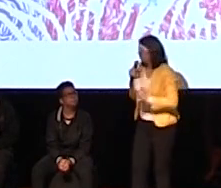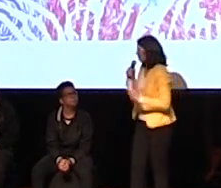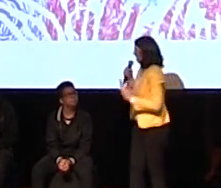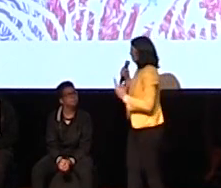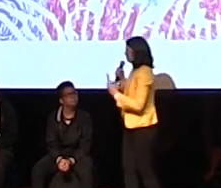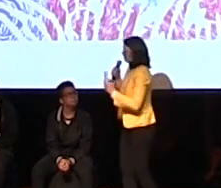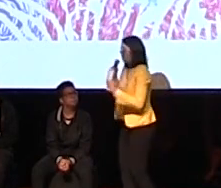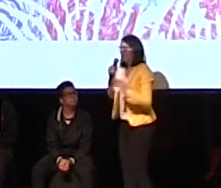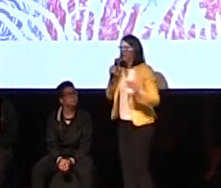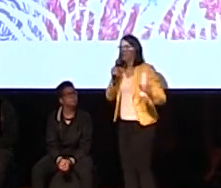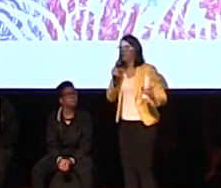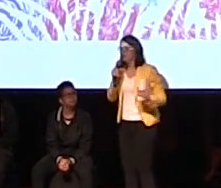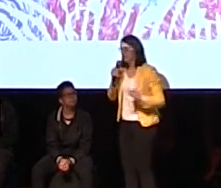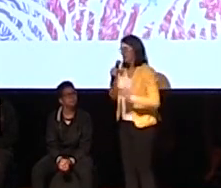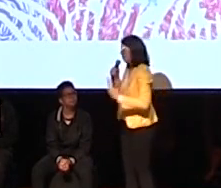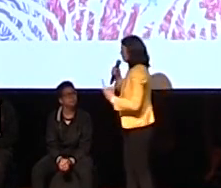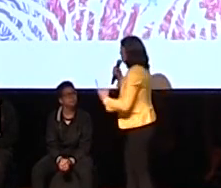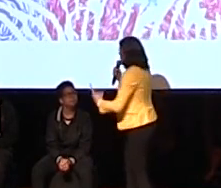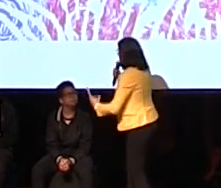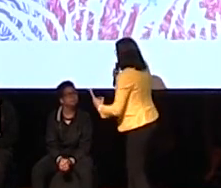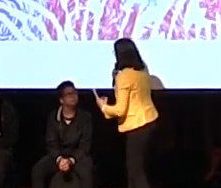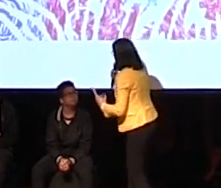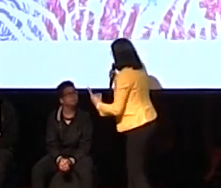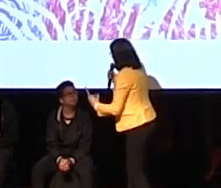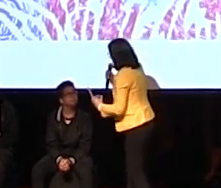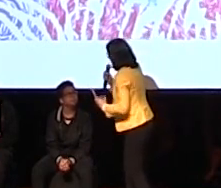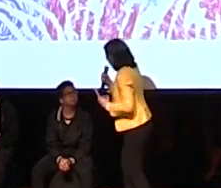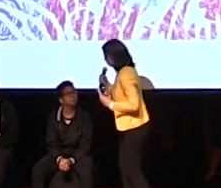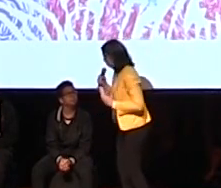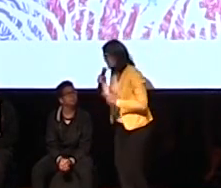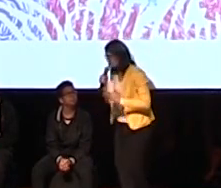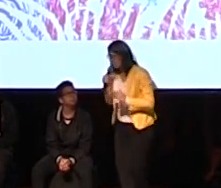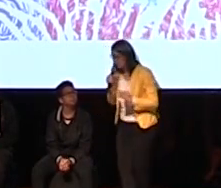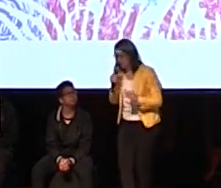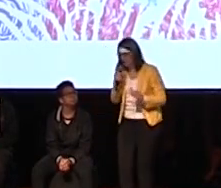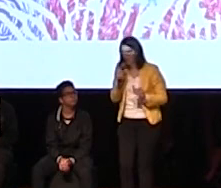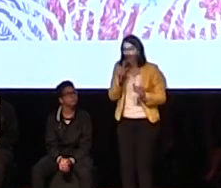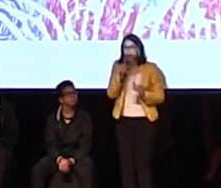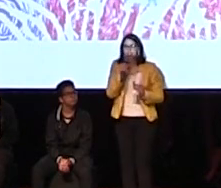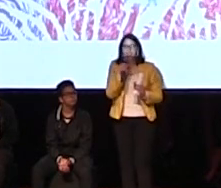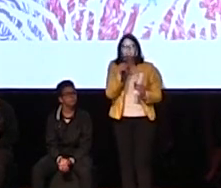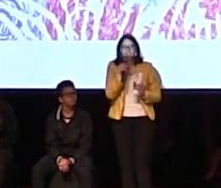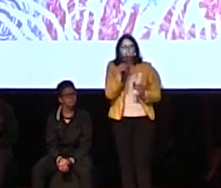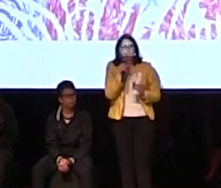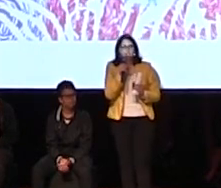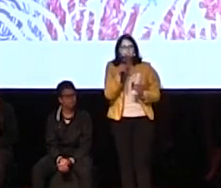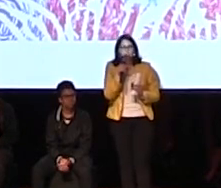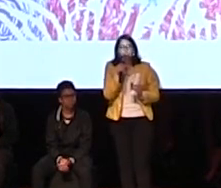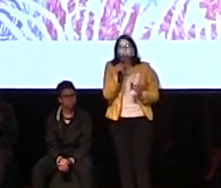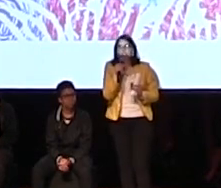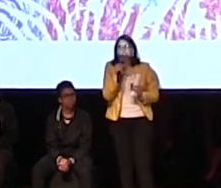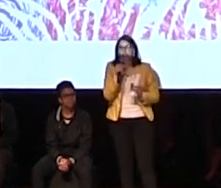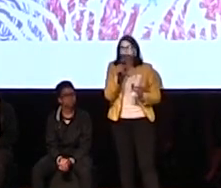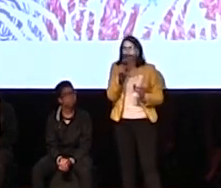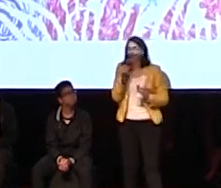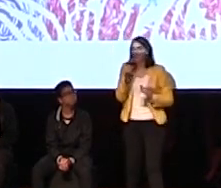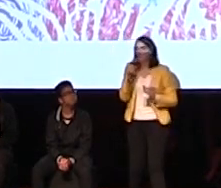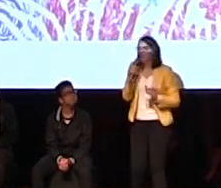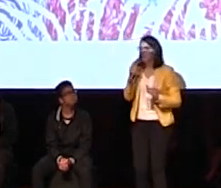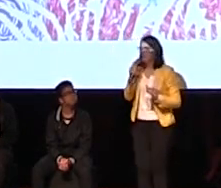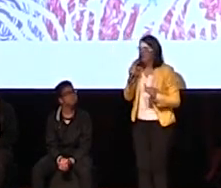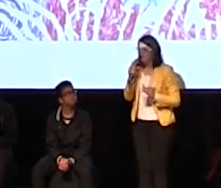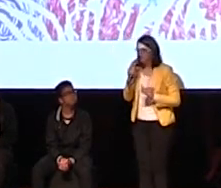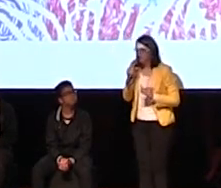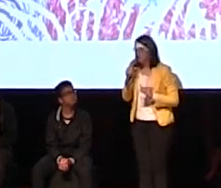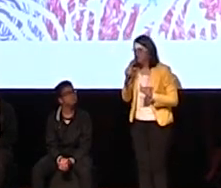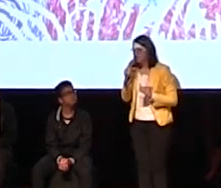para convidá-los, né, a todos vocês e principalmente esses dois aqui, né? Tem aquele ditado que diz que um